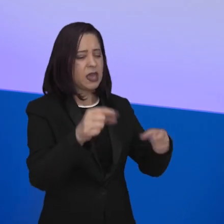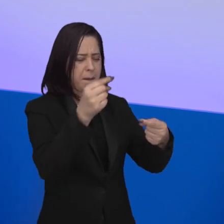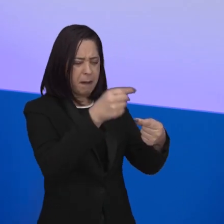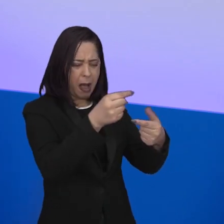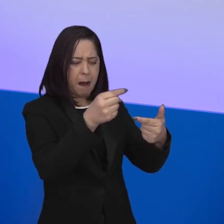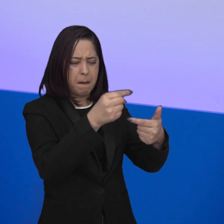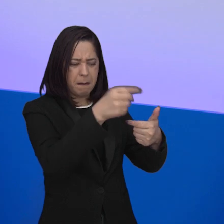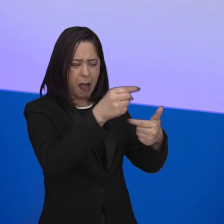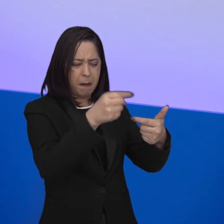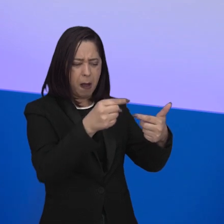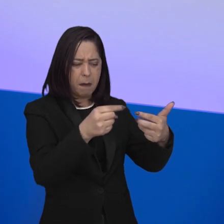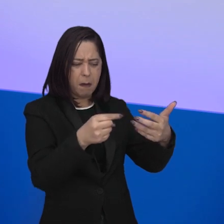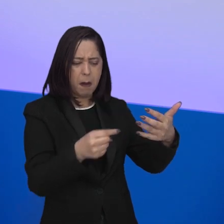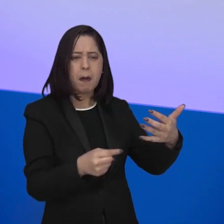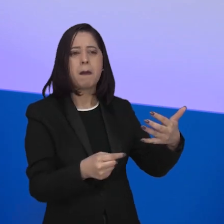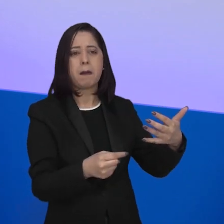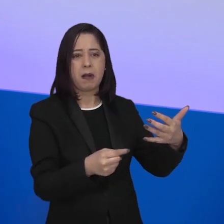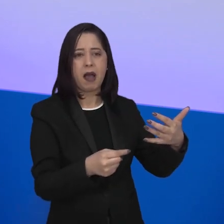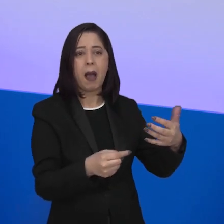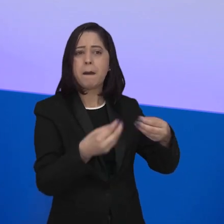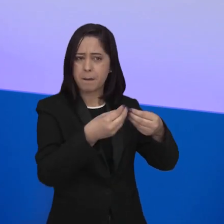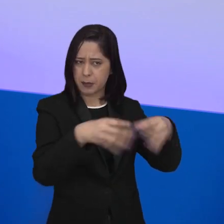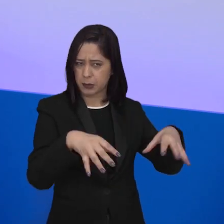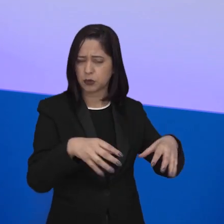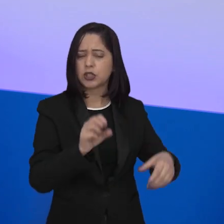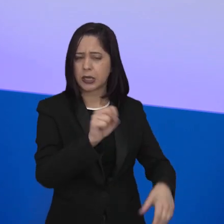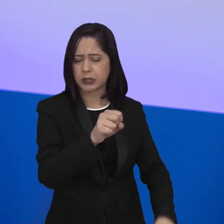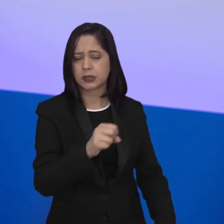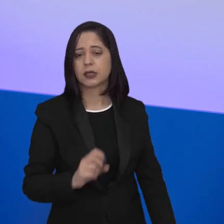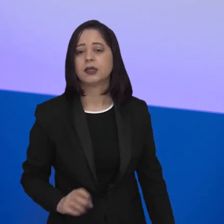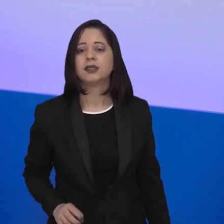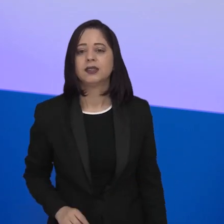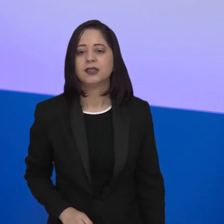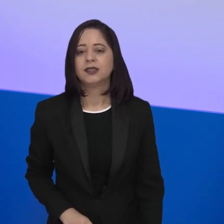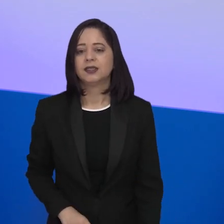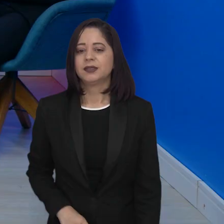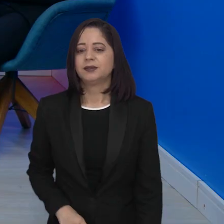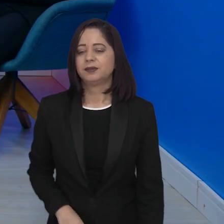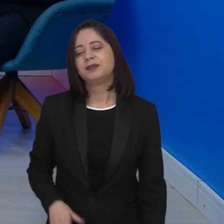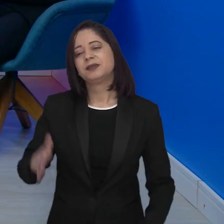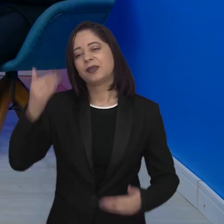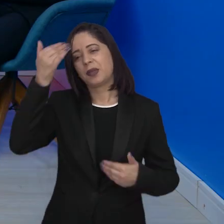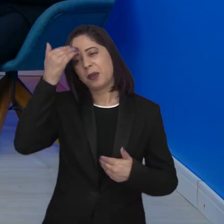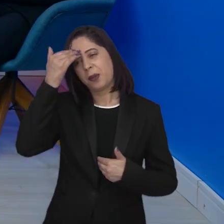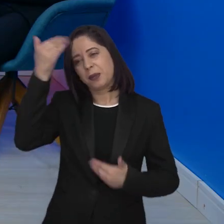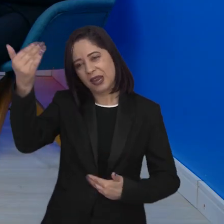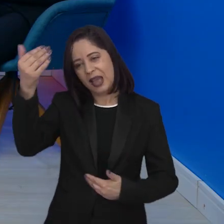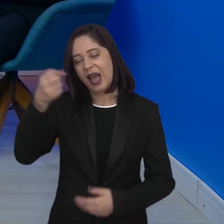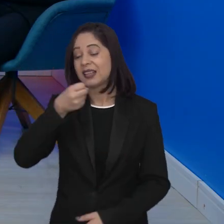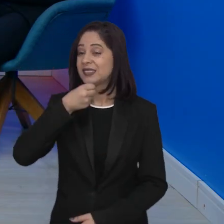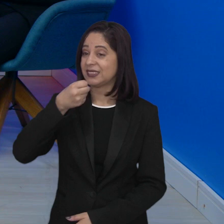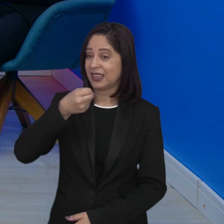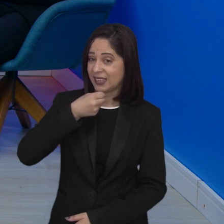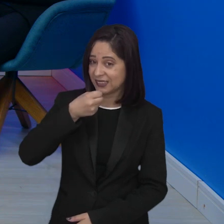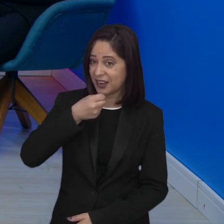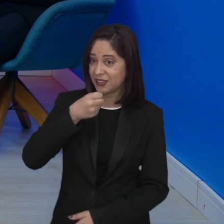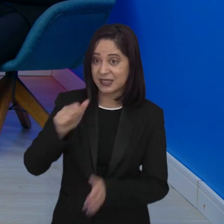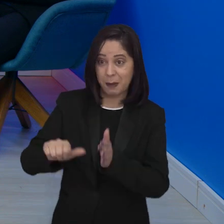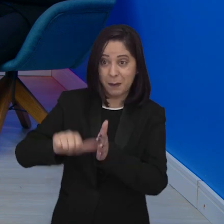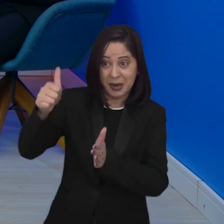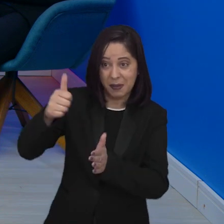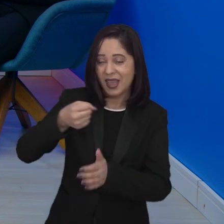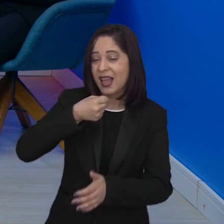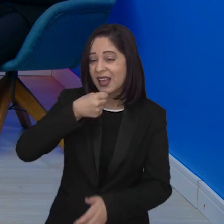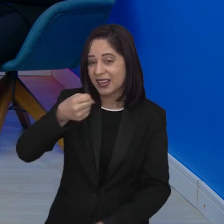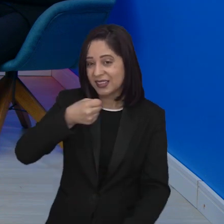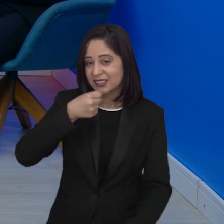de desdobramentos na vida civil que a pessoa precisa ficar atenta. Perfeito. Bom, gostaria de agradecer a sua participação nessa